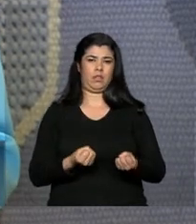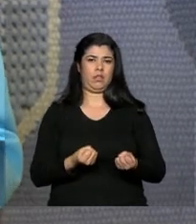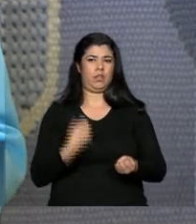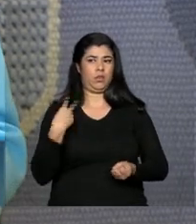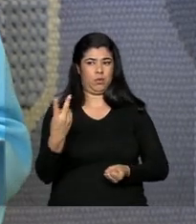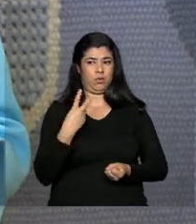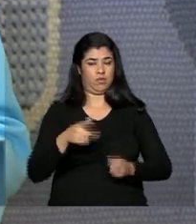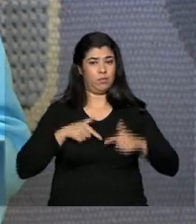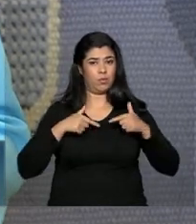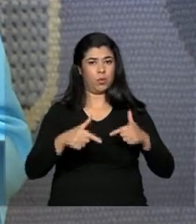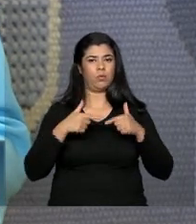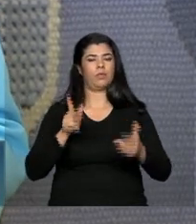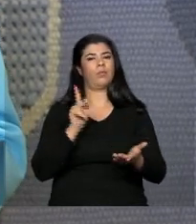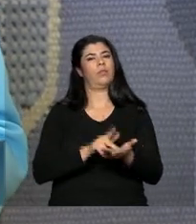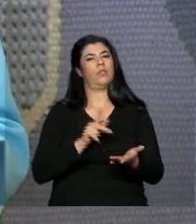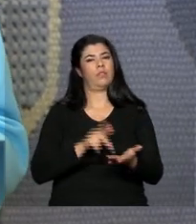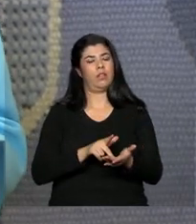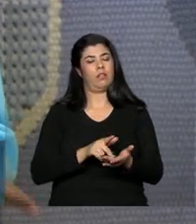isso.